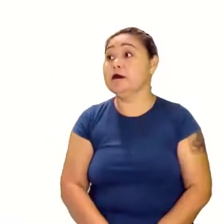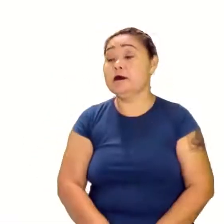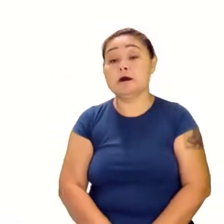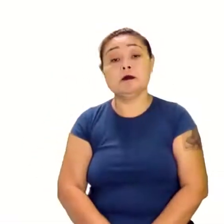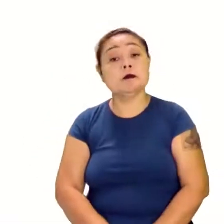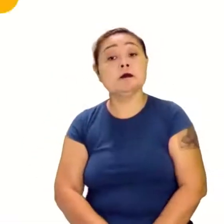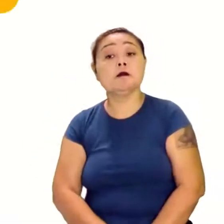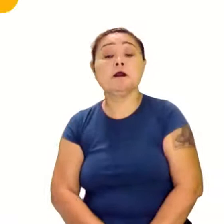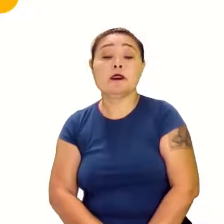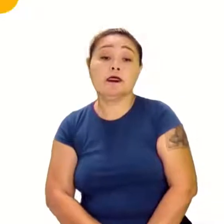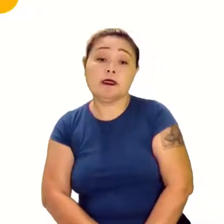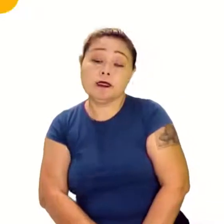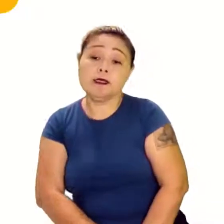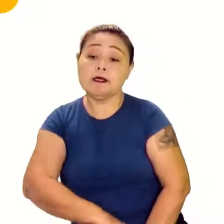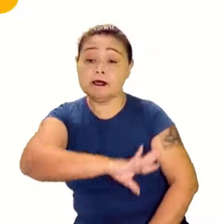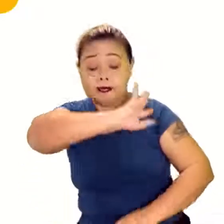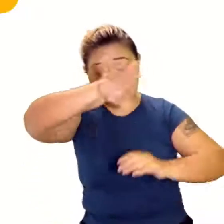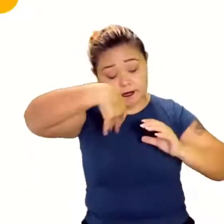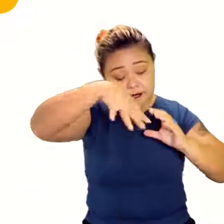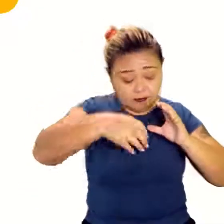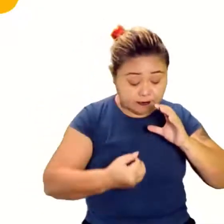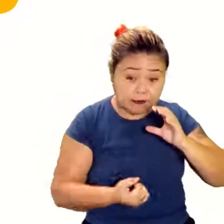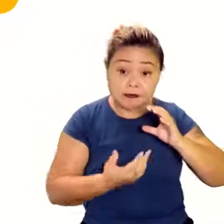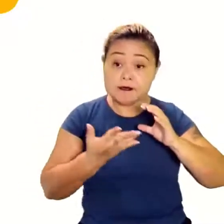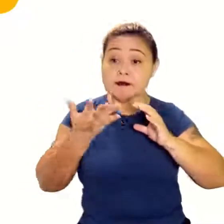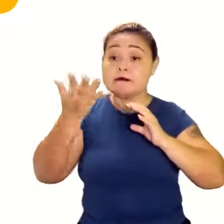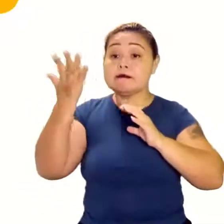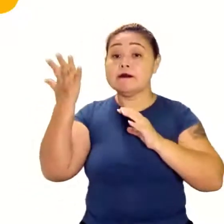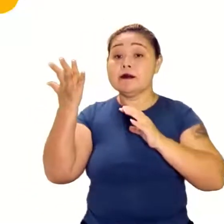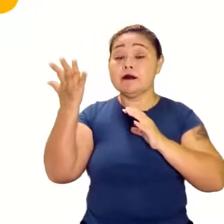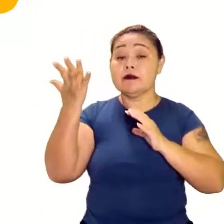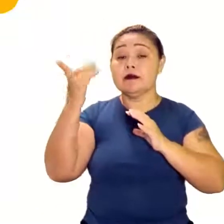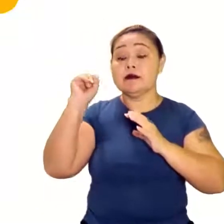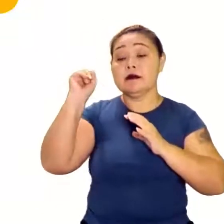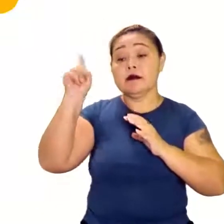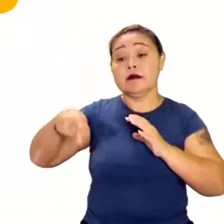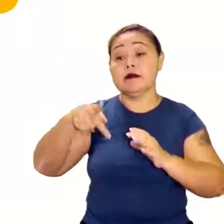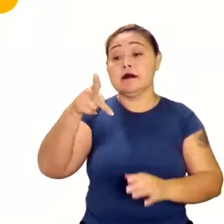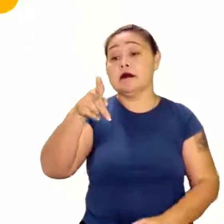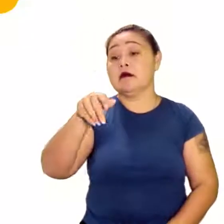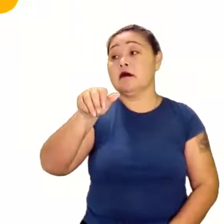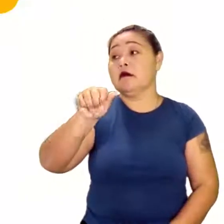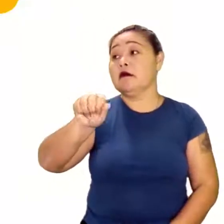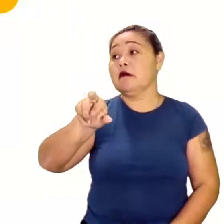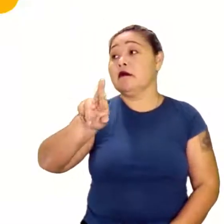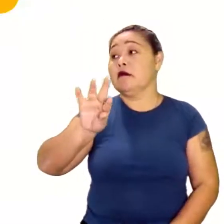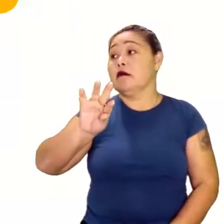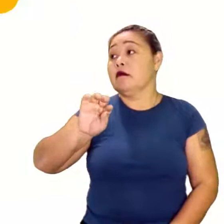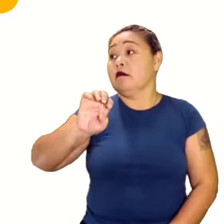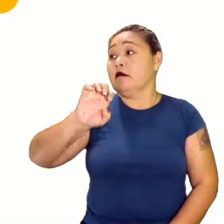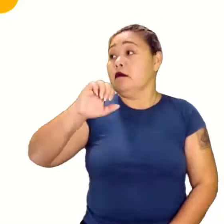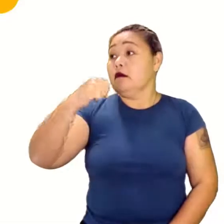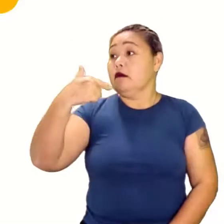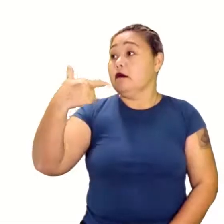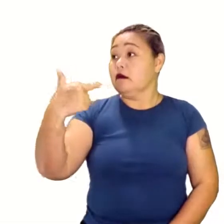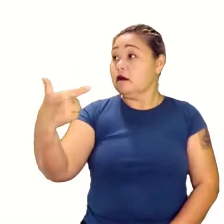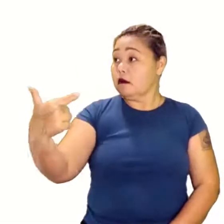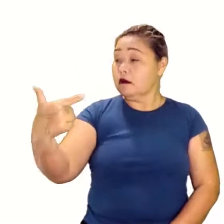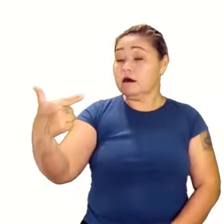presenciais. Beleza! Saindo da cartola mágica, a nossa parte 2 de radiciação. Bora ver!